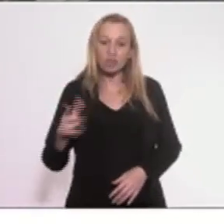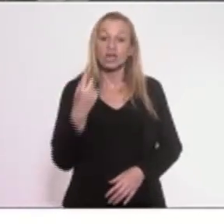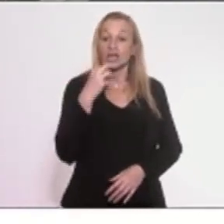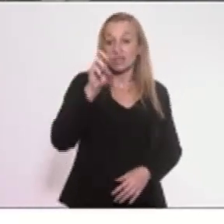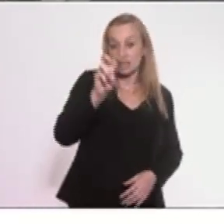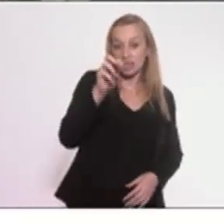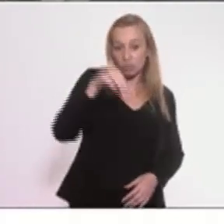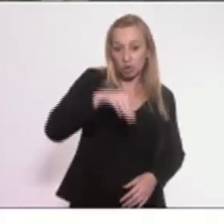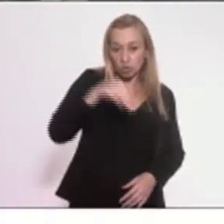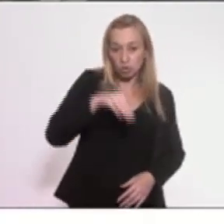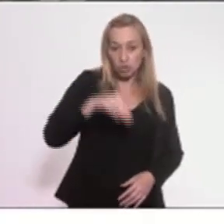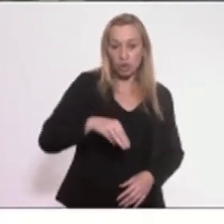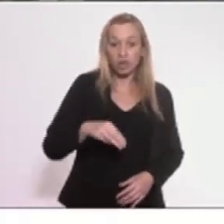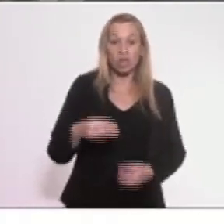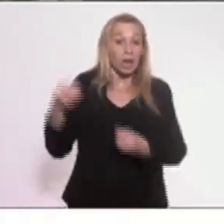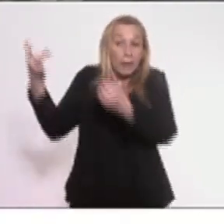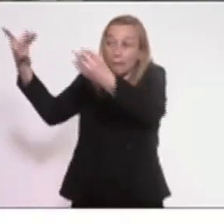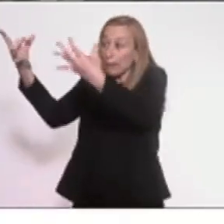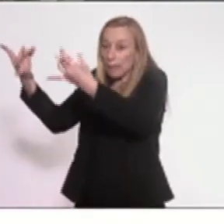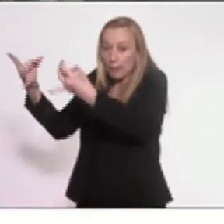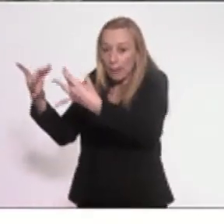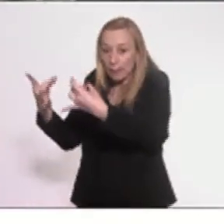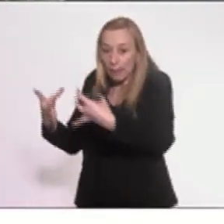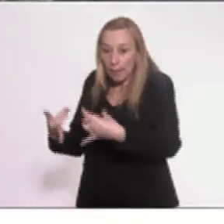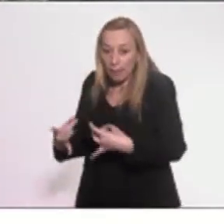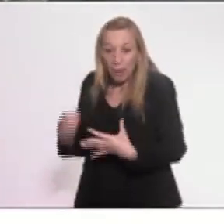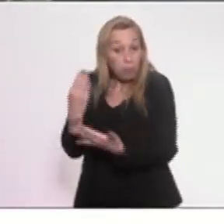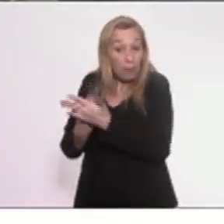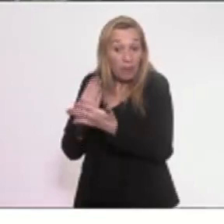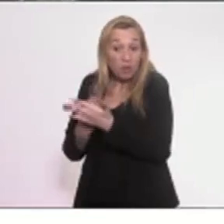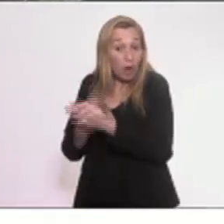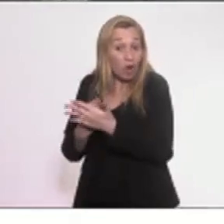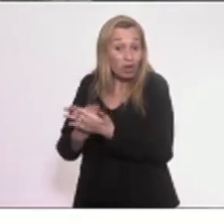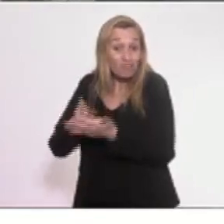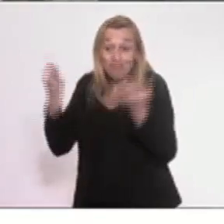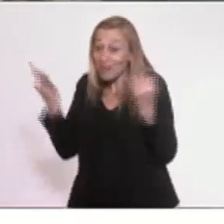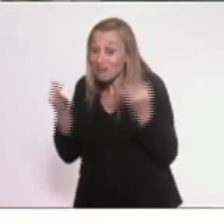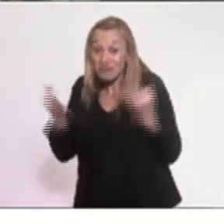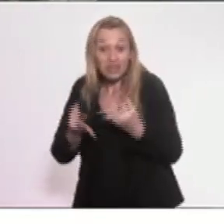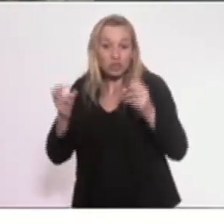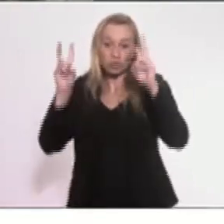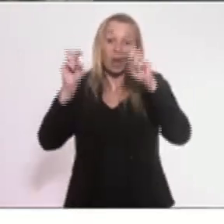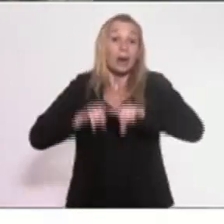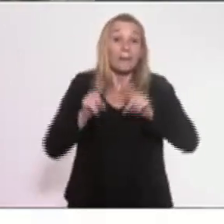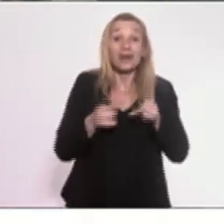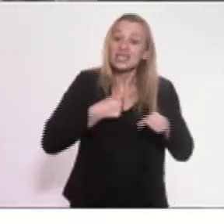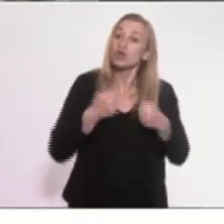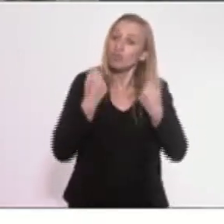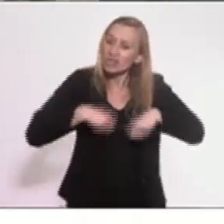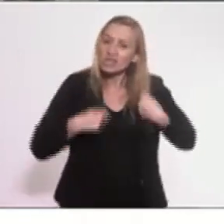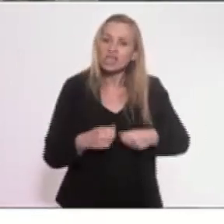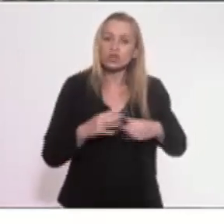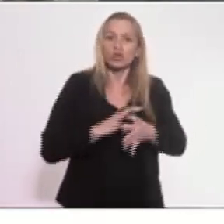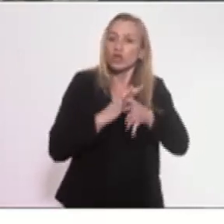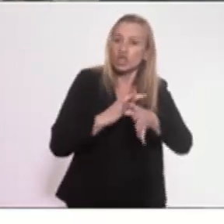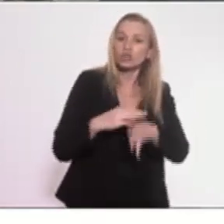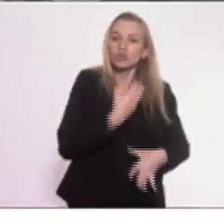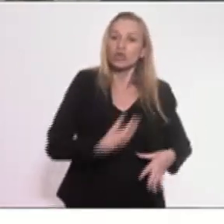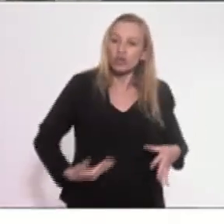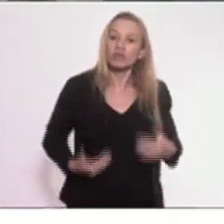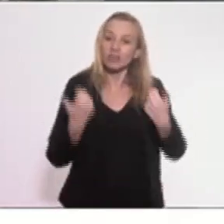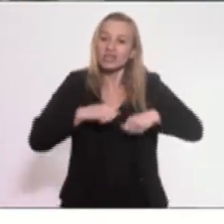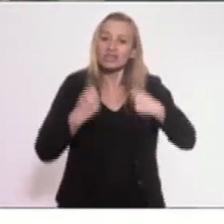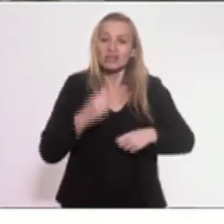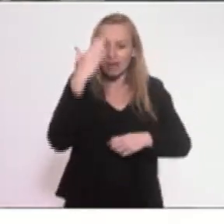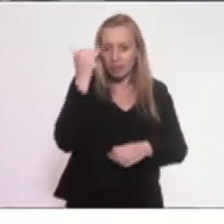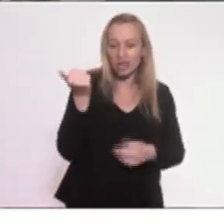5 minutos me deu uma verdadeira aula sobre o tema. Mas eu preciso, e aí como líder do governo, eu preciso ouvir o governo sobre